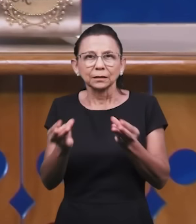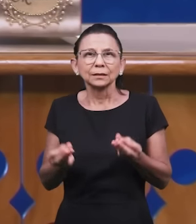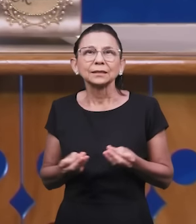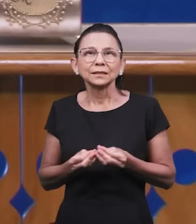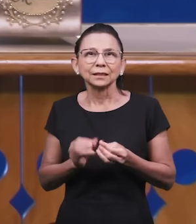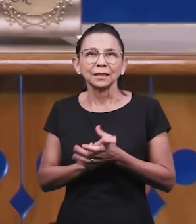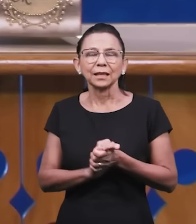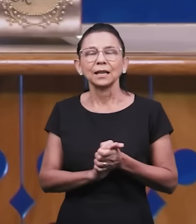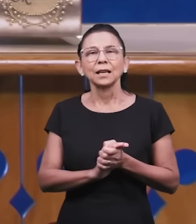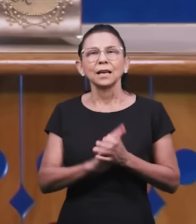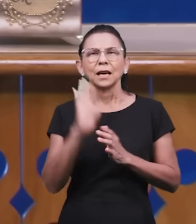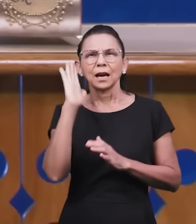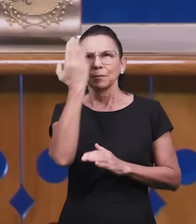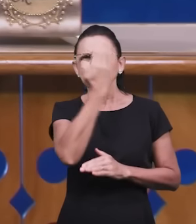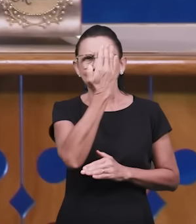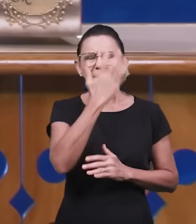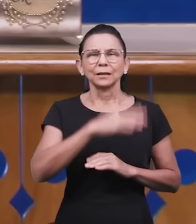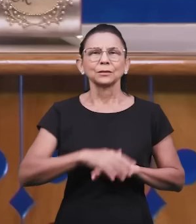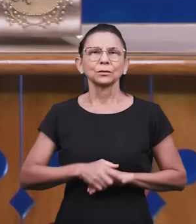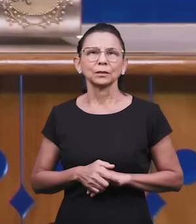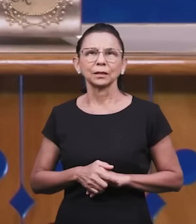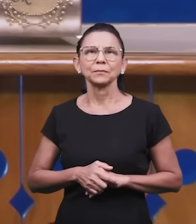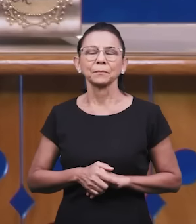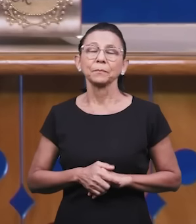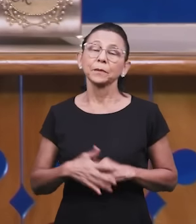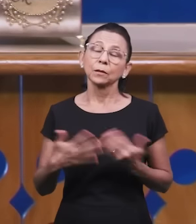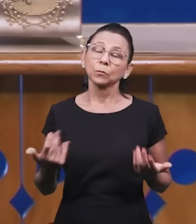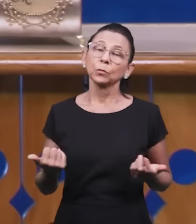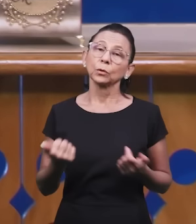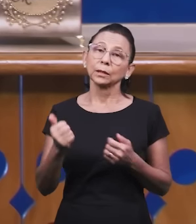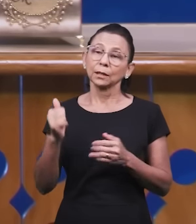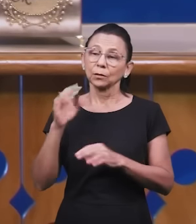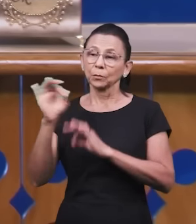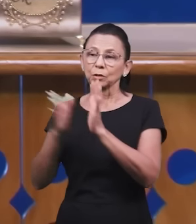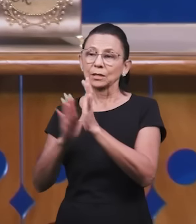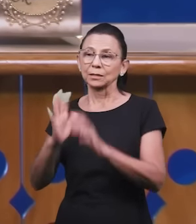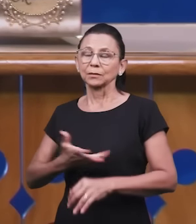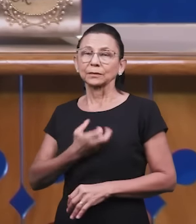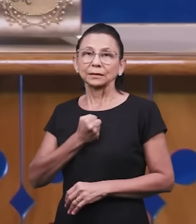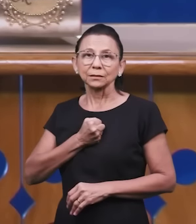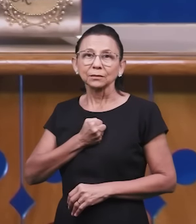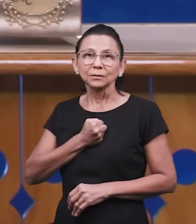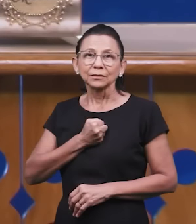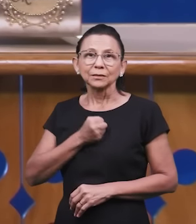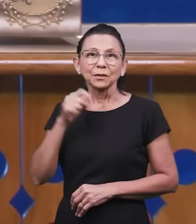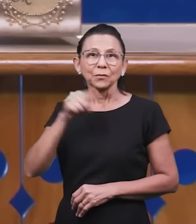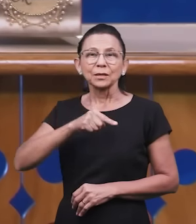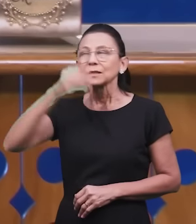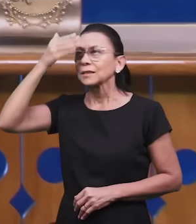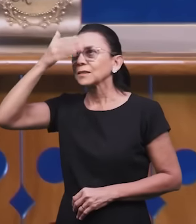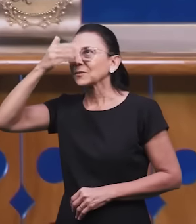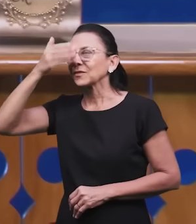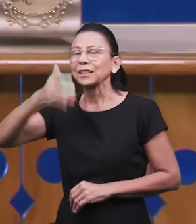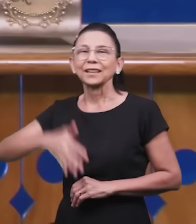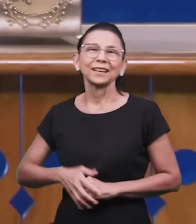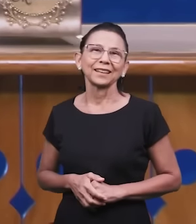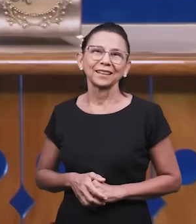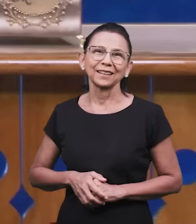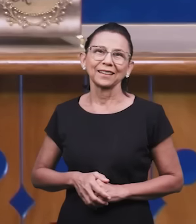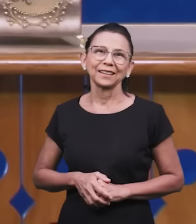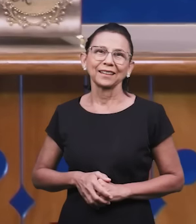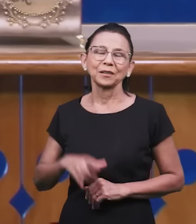o abstrato, não é concreto, porque o concreto é aquilo que o olho viu, aquilo que o olho não viu. É uma obra que possui